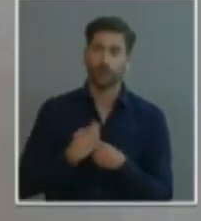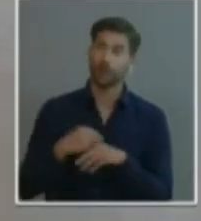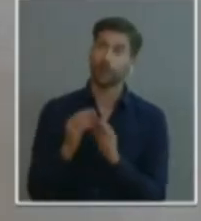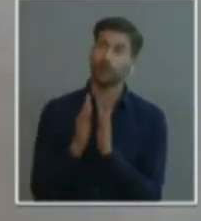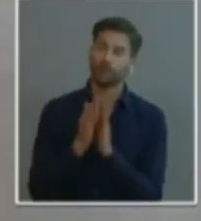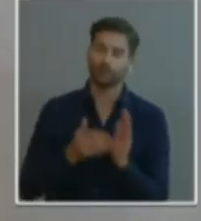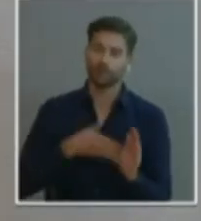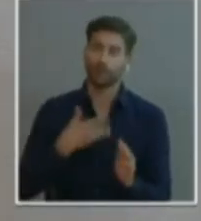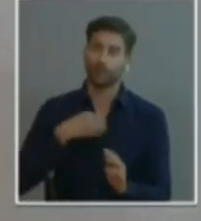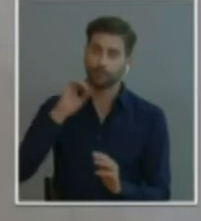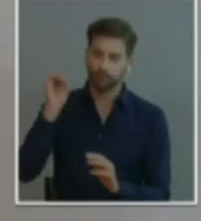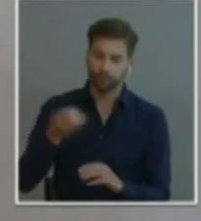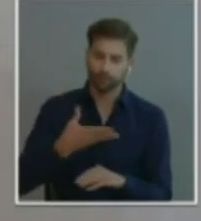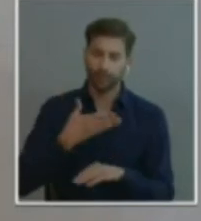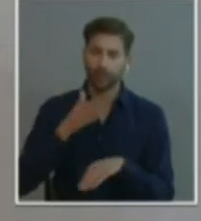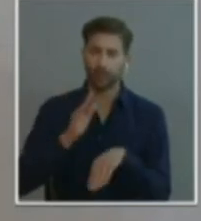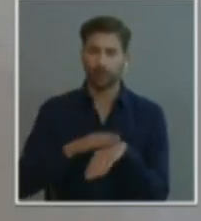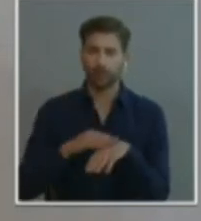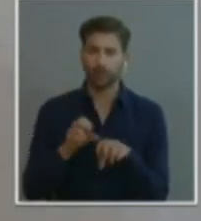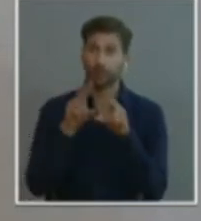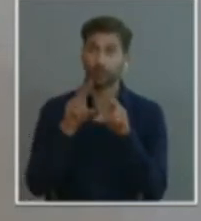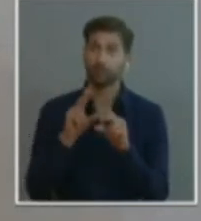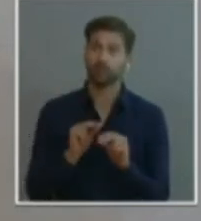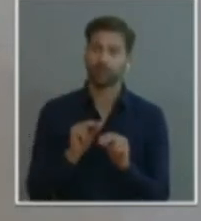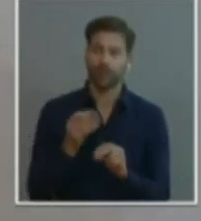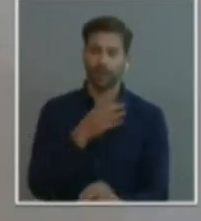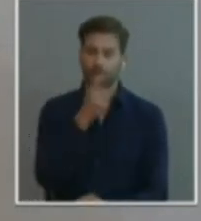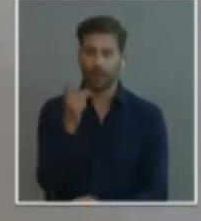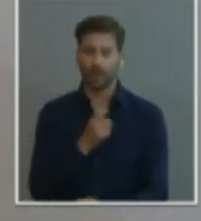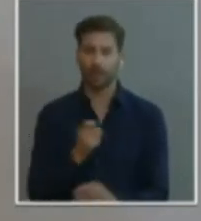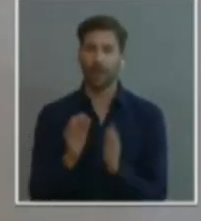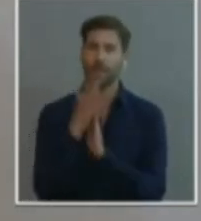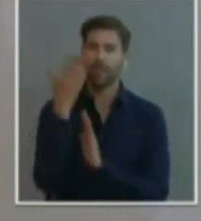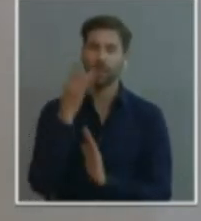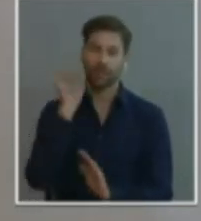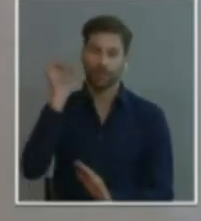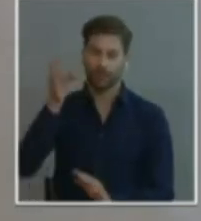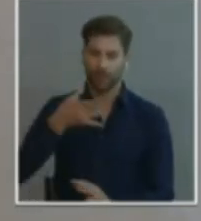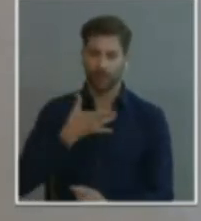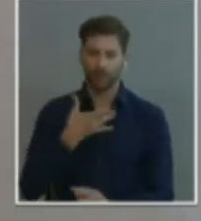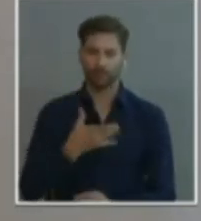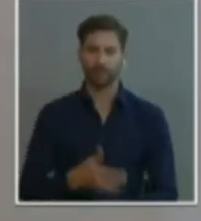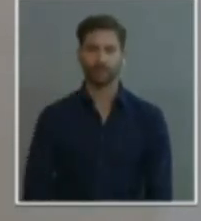misericórdia, do perdão e da paz que Deus nos oferece.